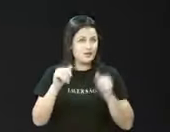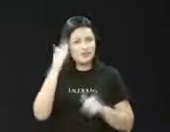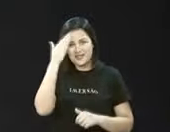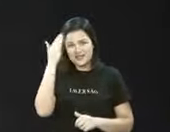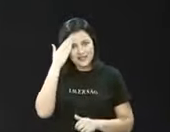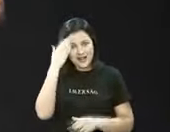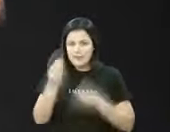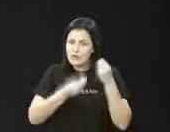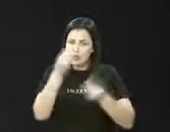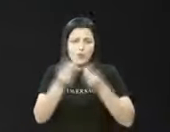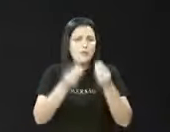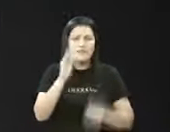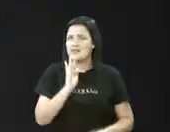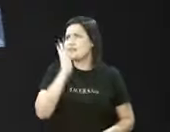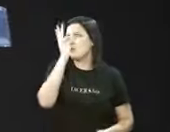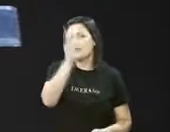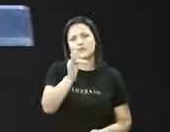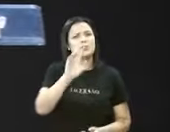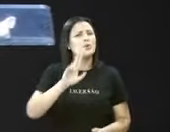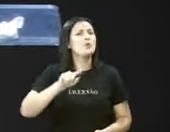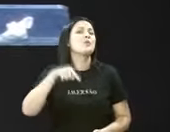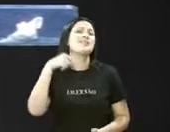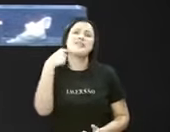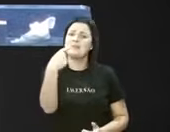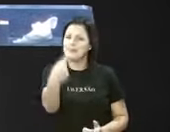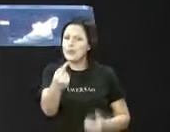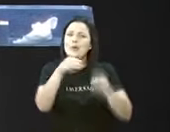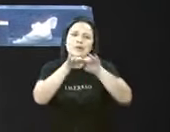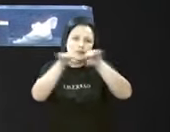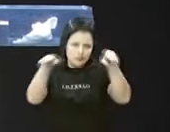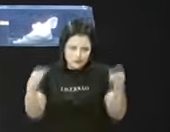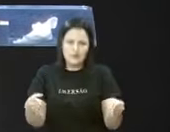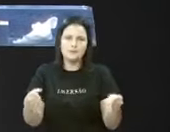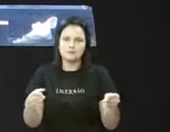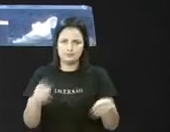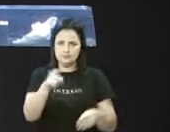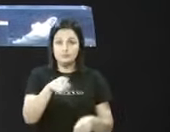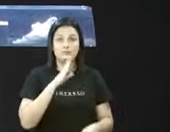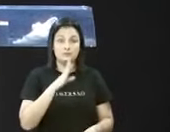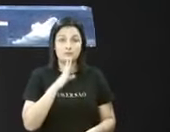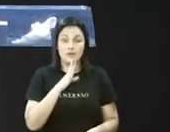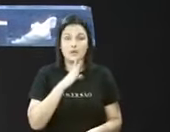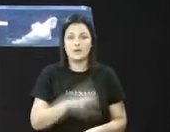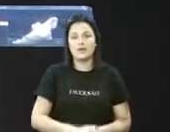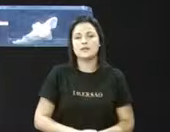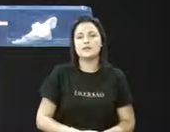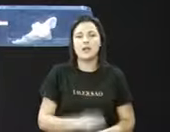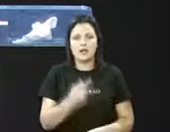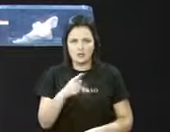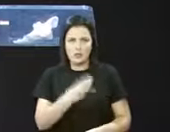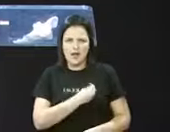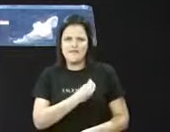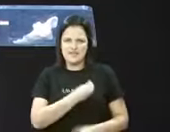Oh, Deus. Você conhece um modelo de vida até a brasa do altar chegar,